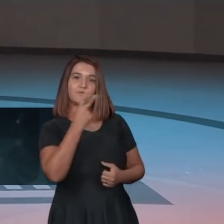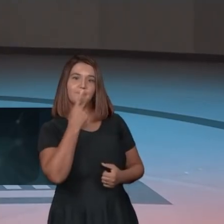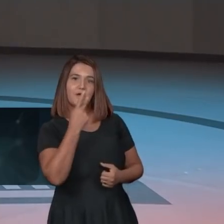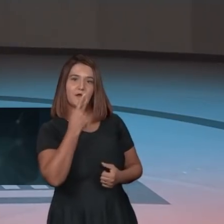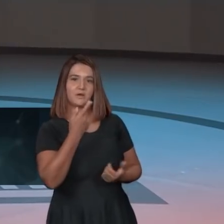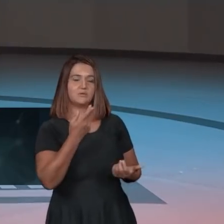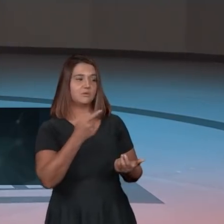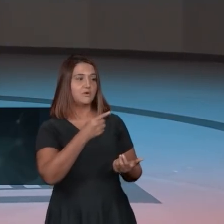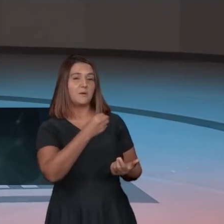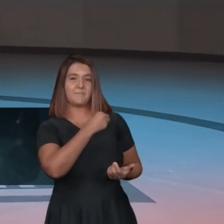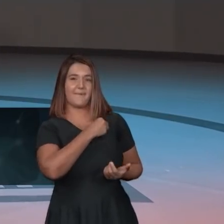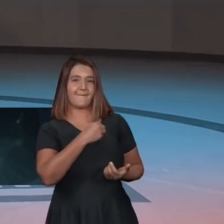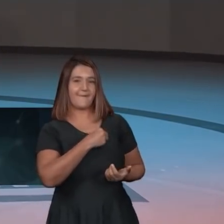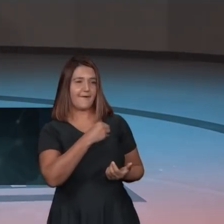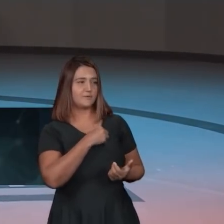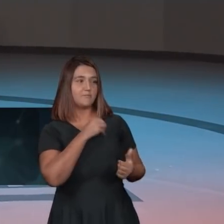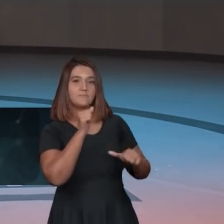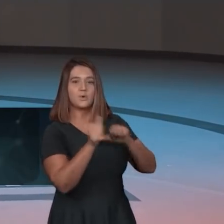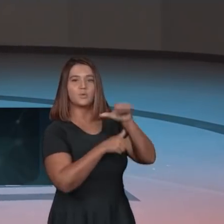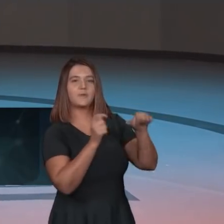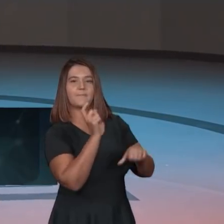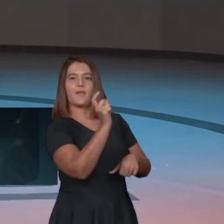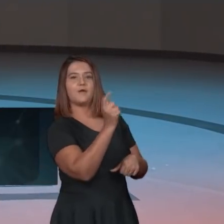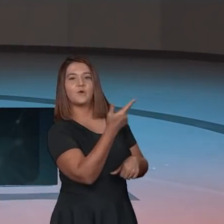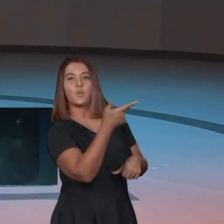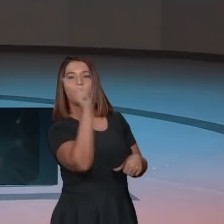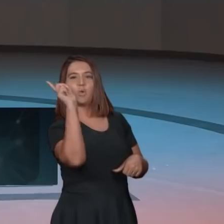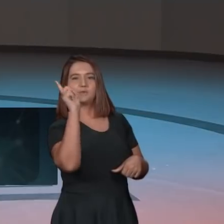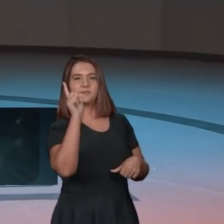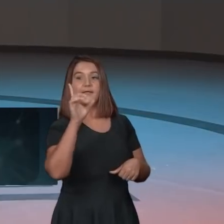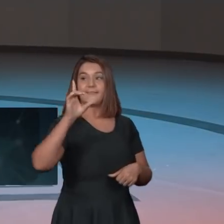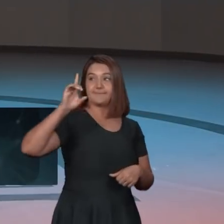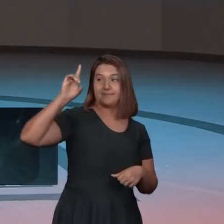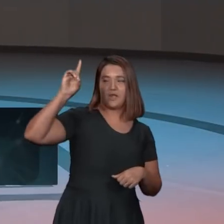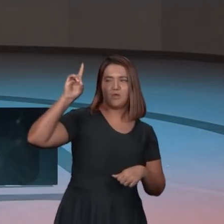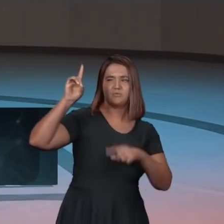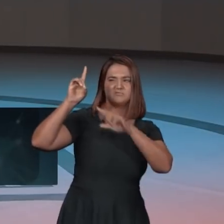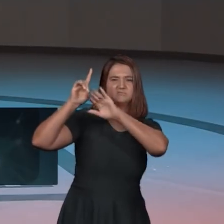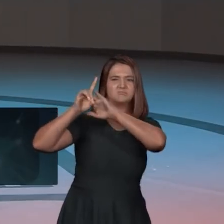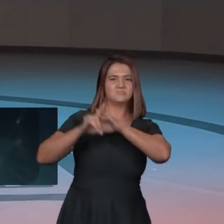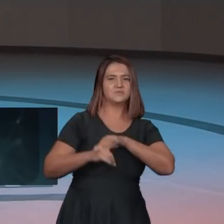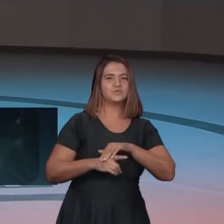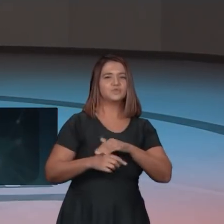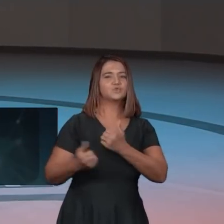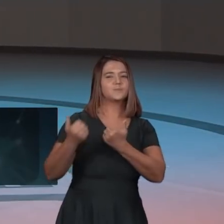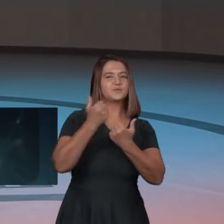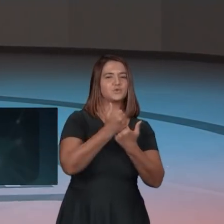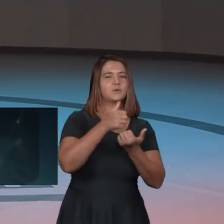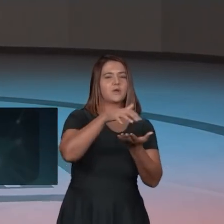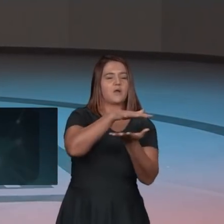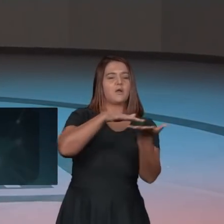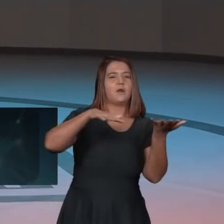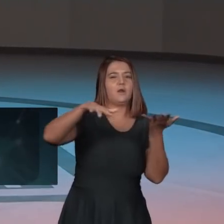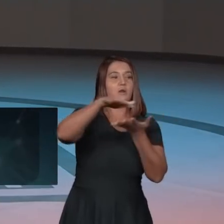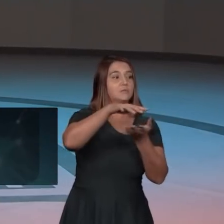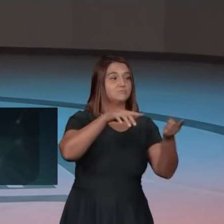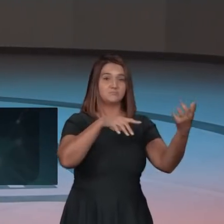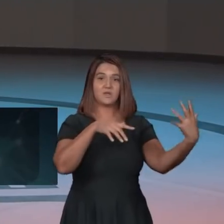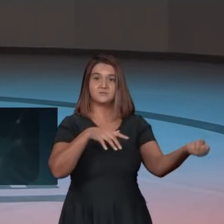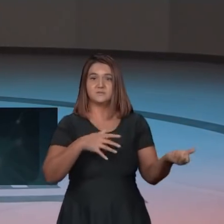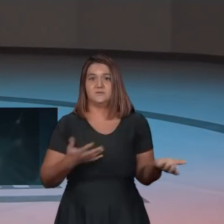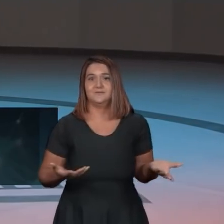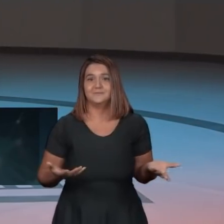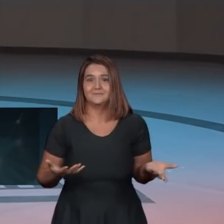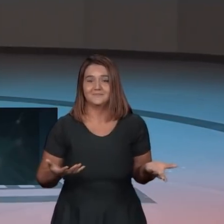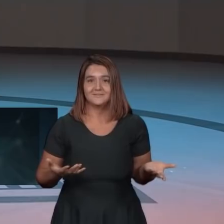termodinâmica, e se eu trocar a palavra Deus pela palavra cosmos, aí tudo bem. É só usar a escala de Kardashev e eu